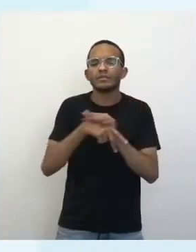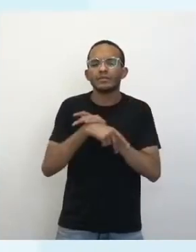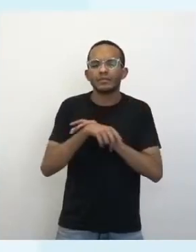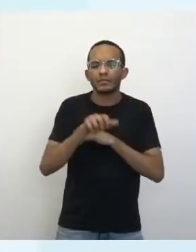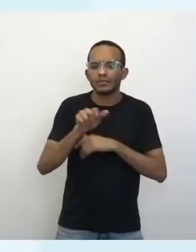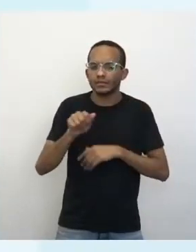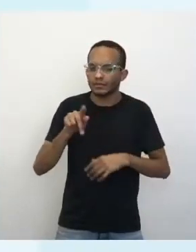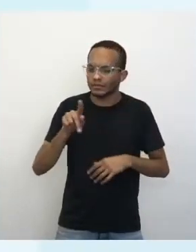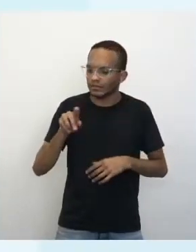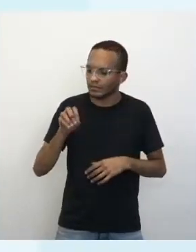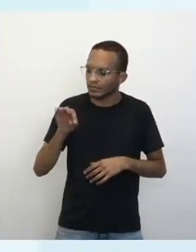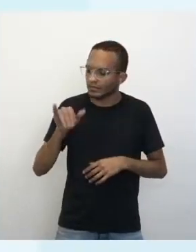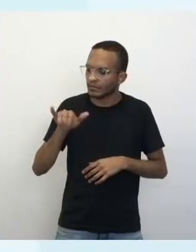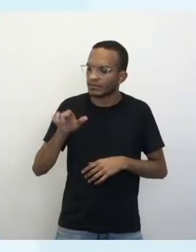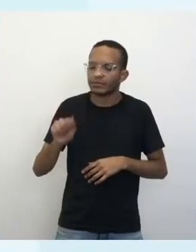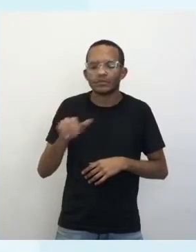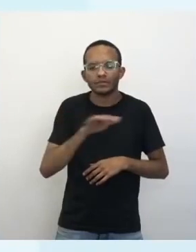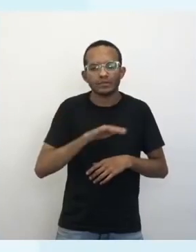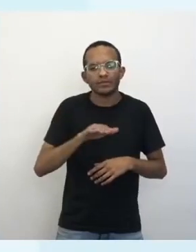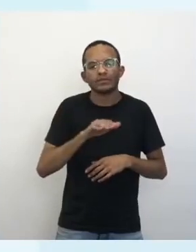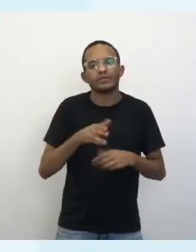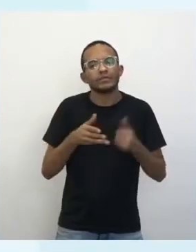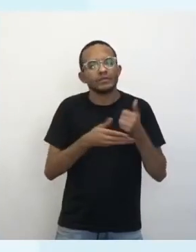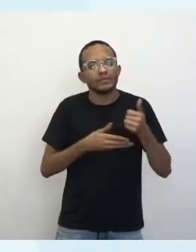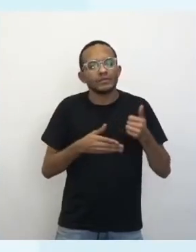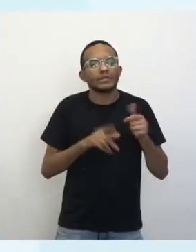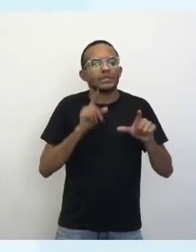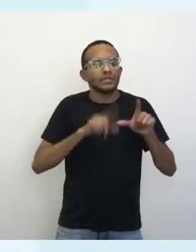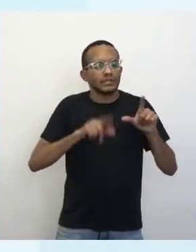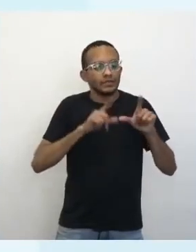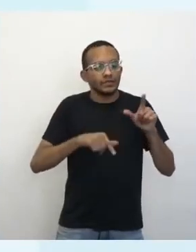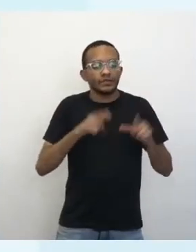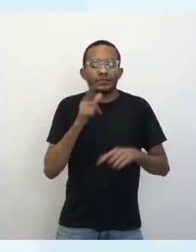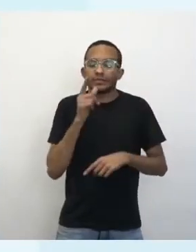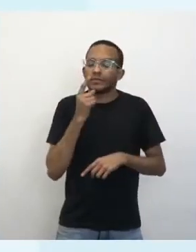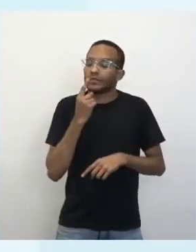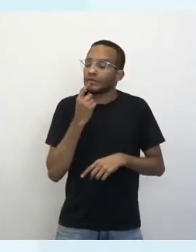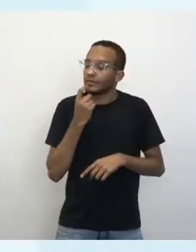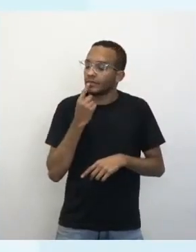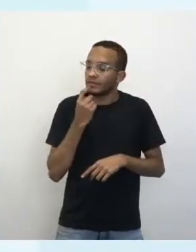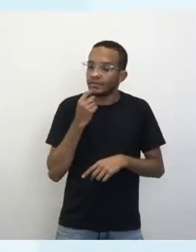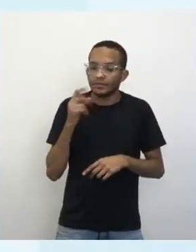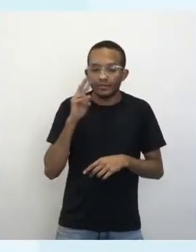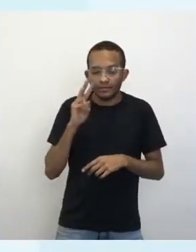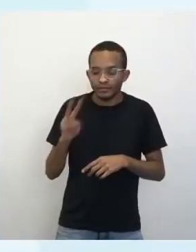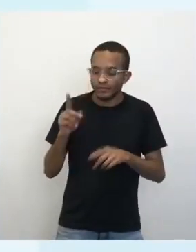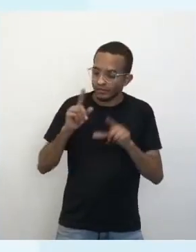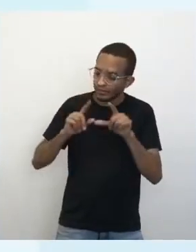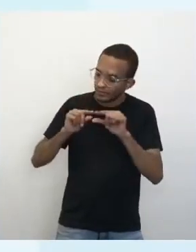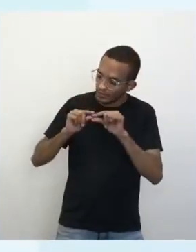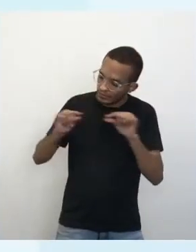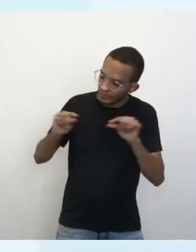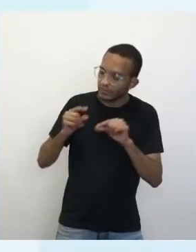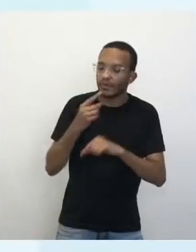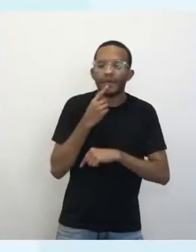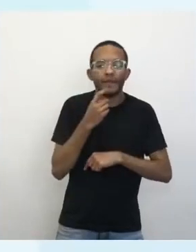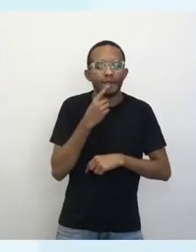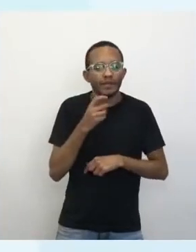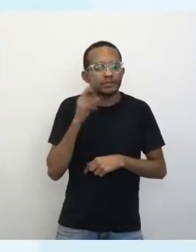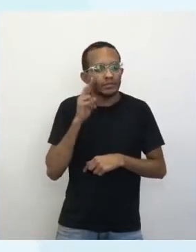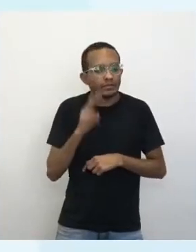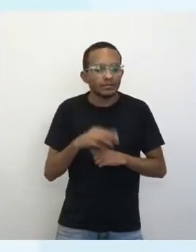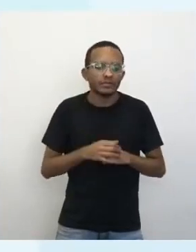da base. Eu escrevi em vermelho, então observe a linha vermelha. Ela está